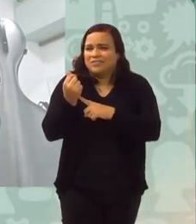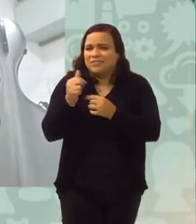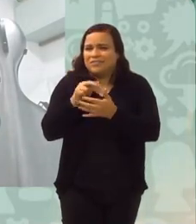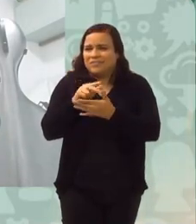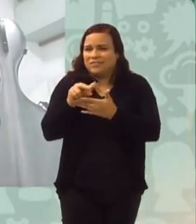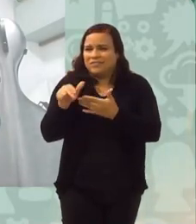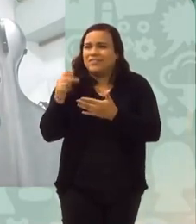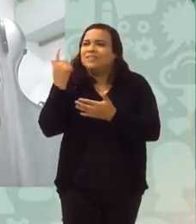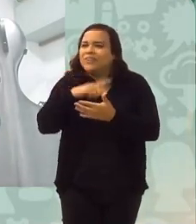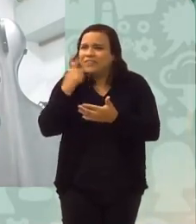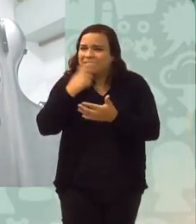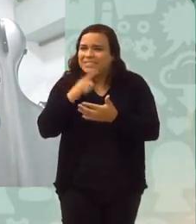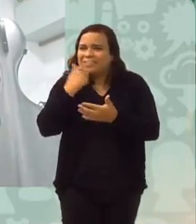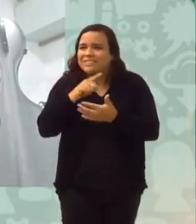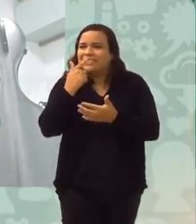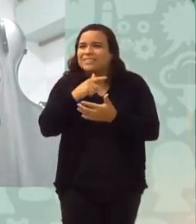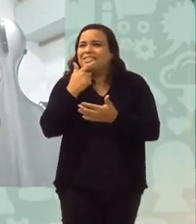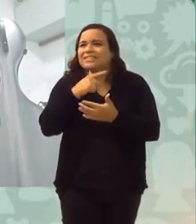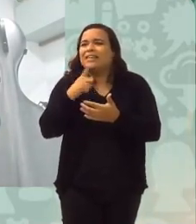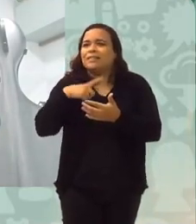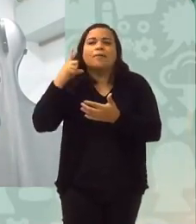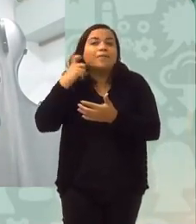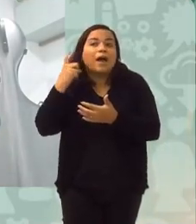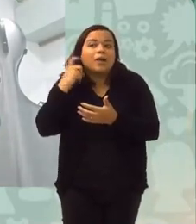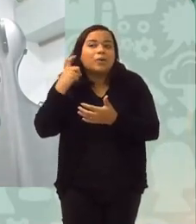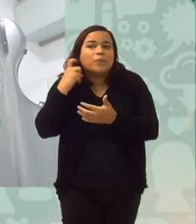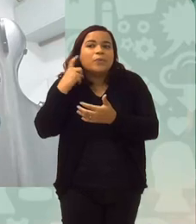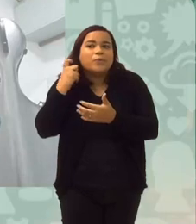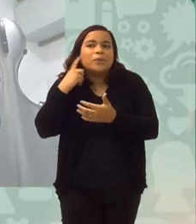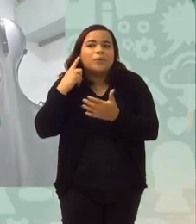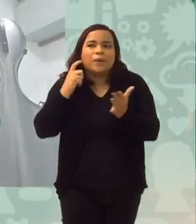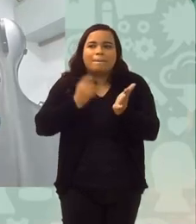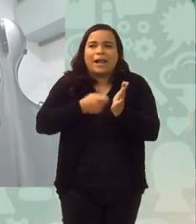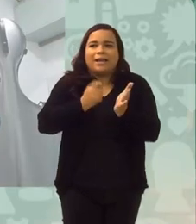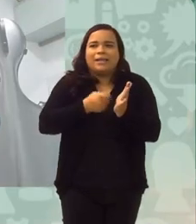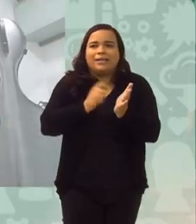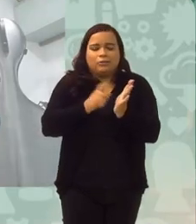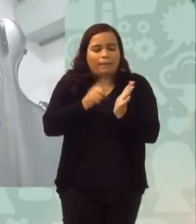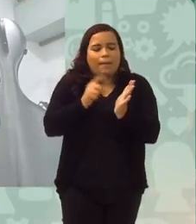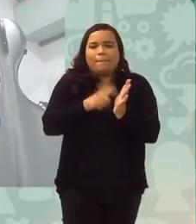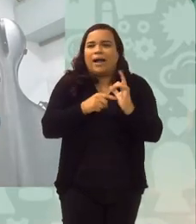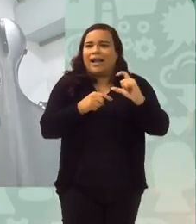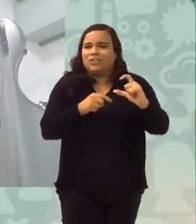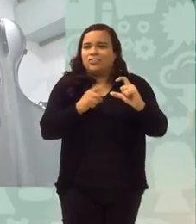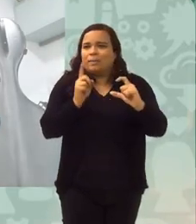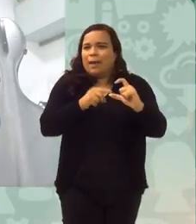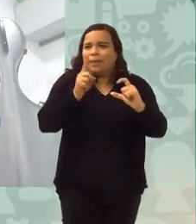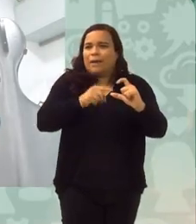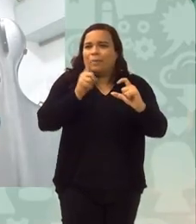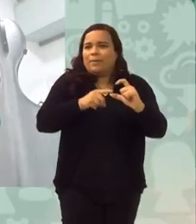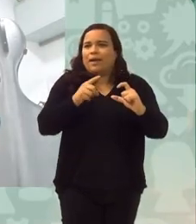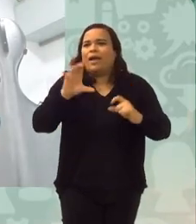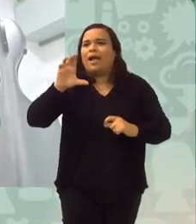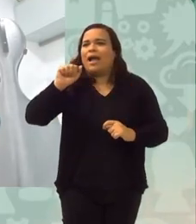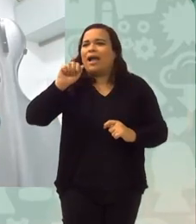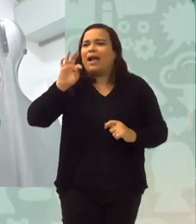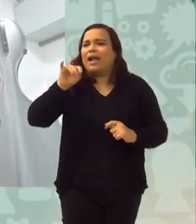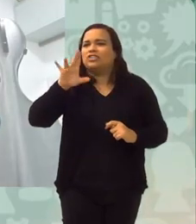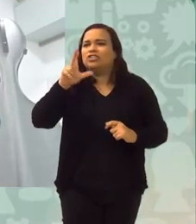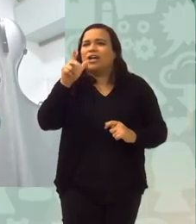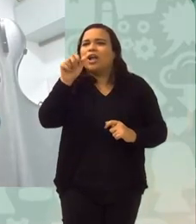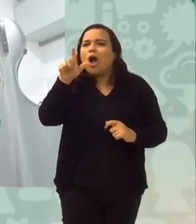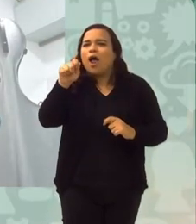Aquelas liguinhas de dinheiro, né? É um instrumentinho também percussivo, que faz um barulhinho bem interessante com palito, que vai